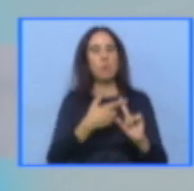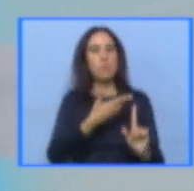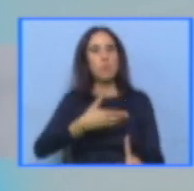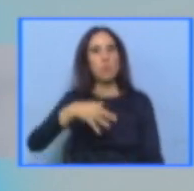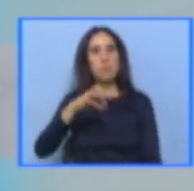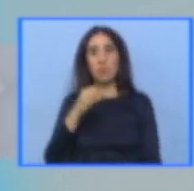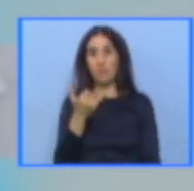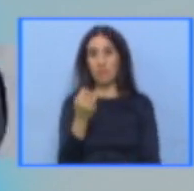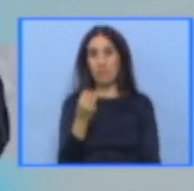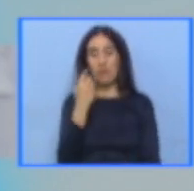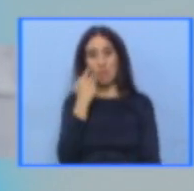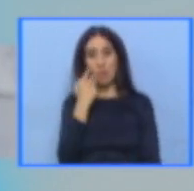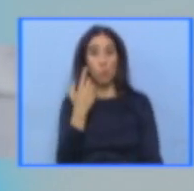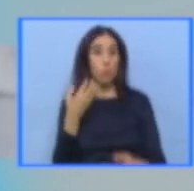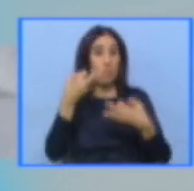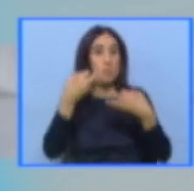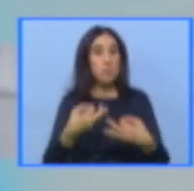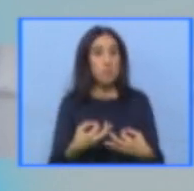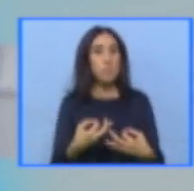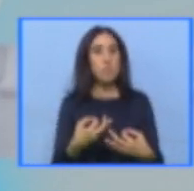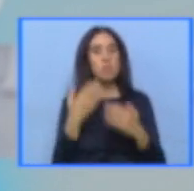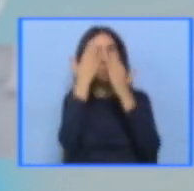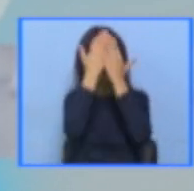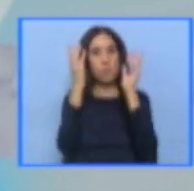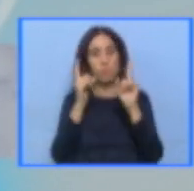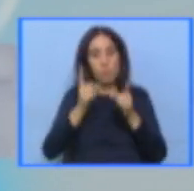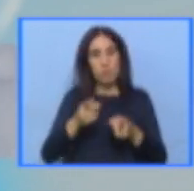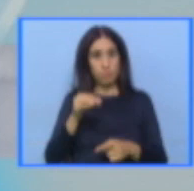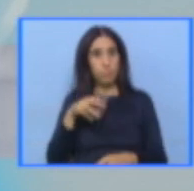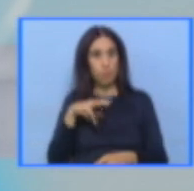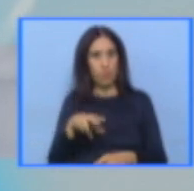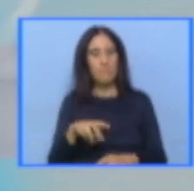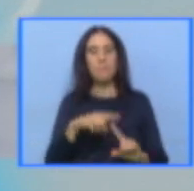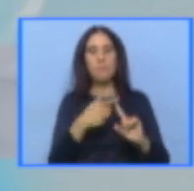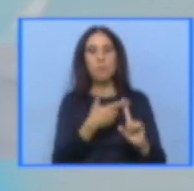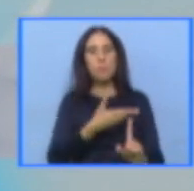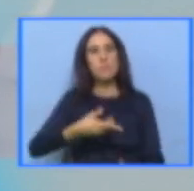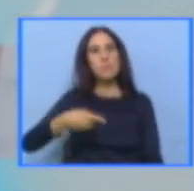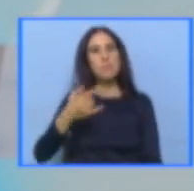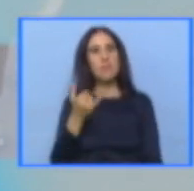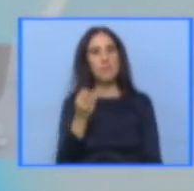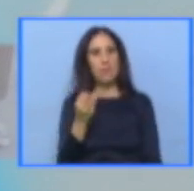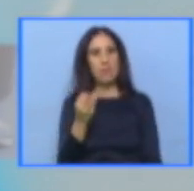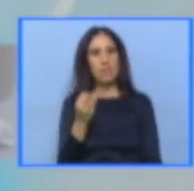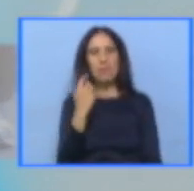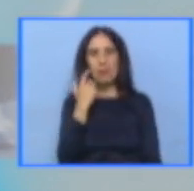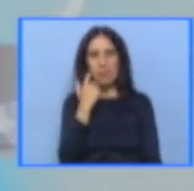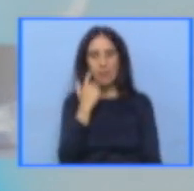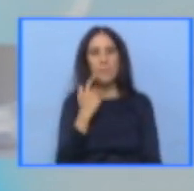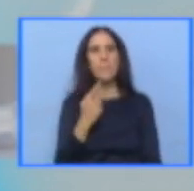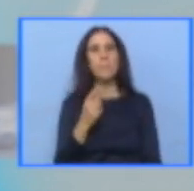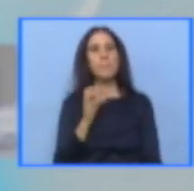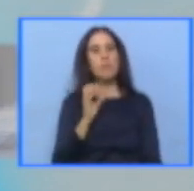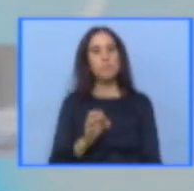quando oficialmente começa a democracia em Portugal. E a partir de 1920, com toda a